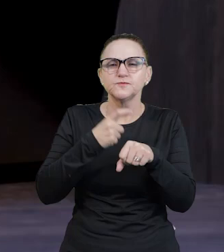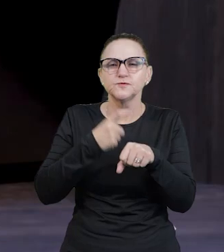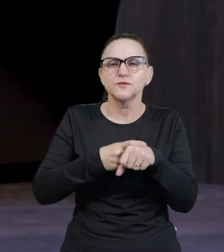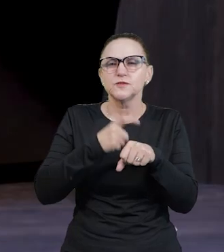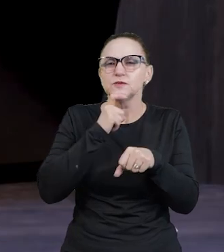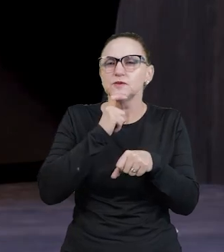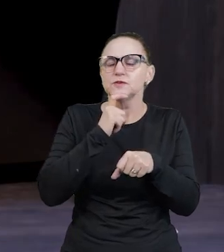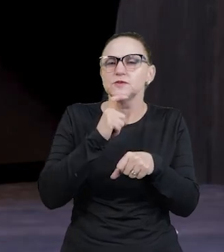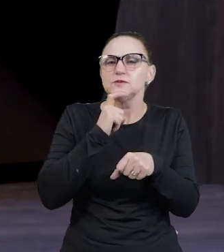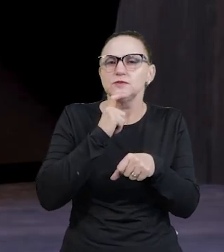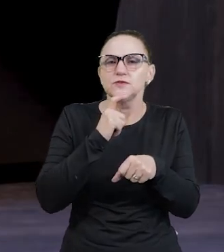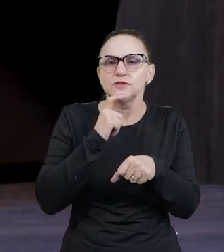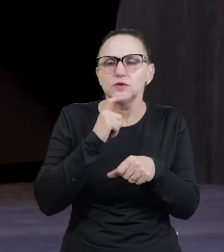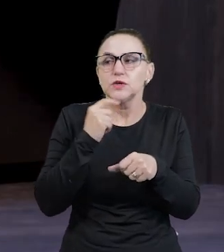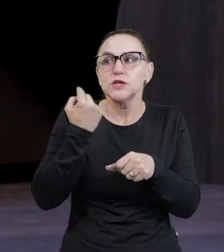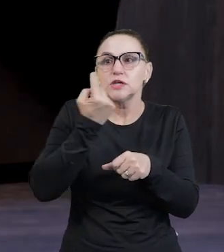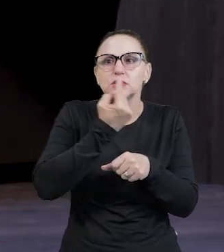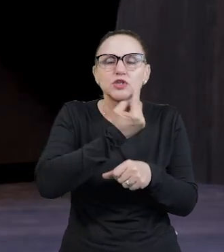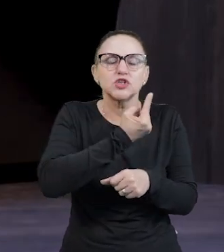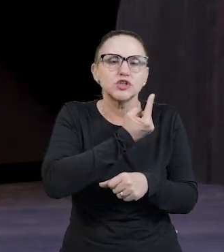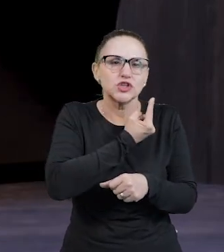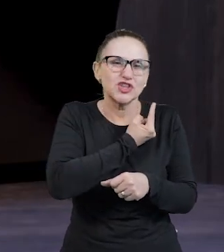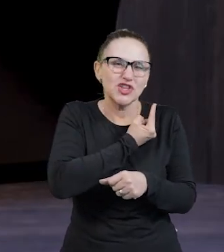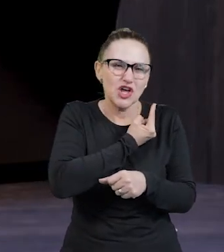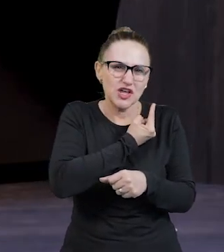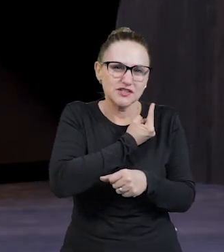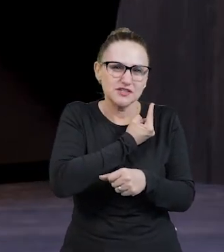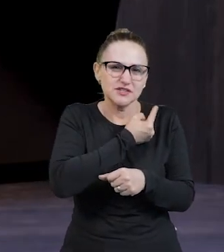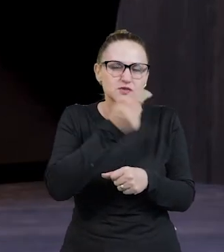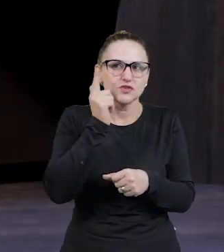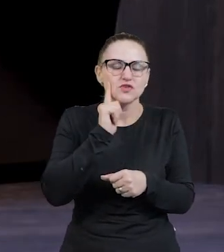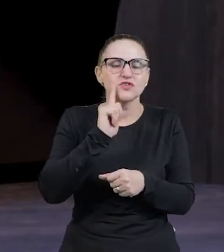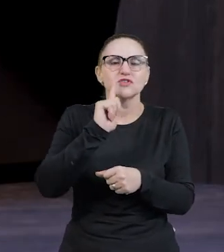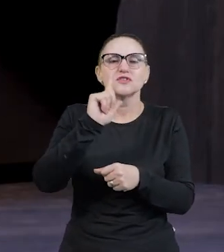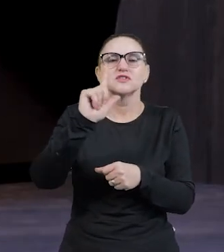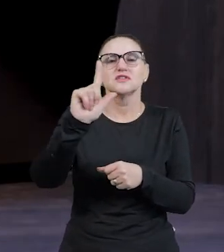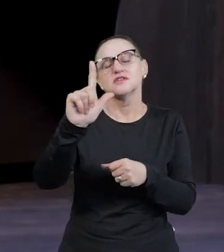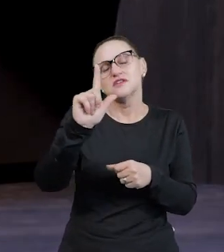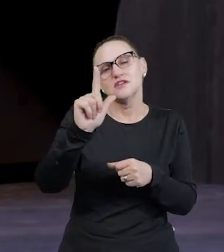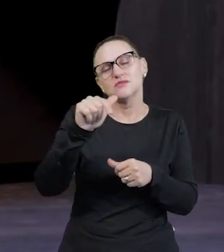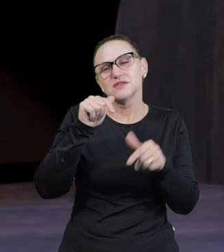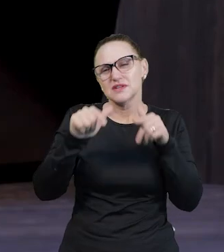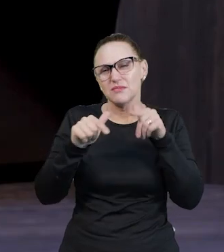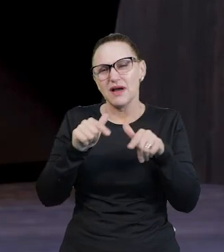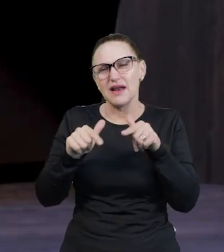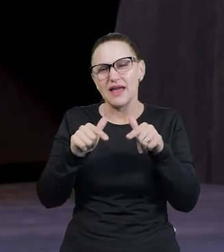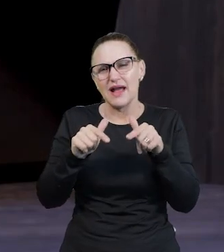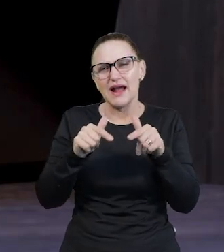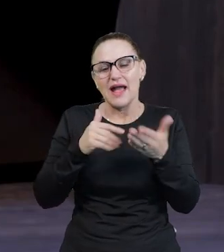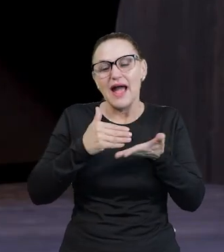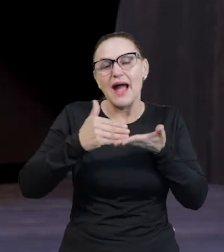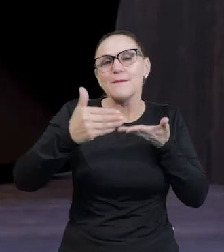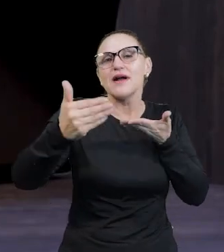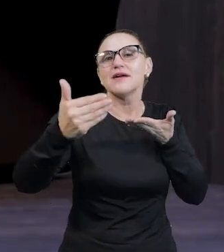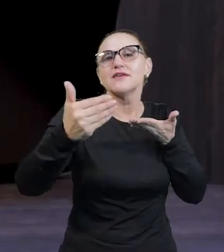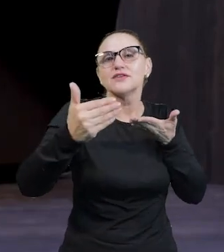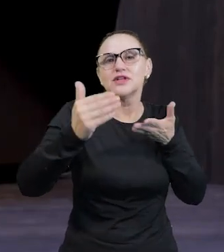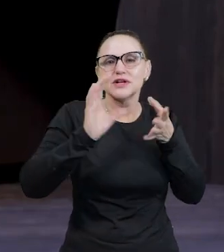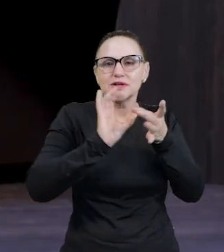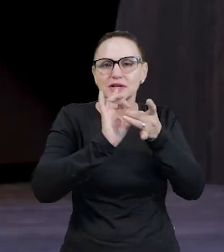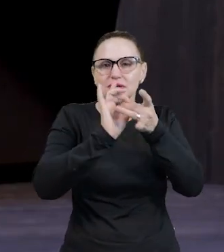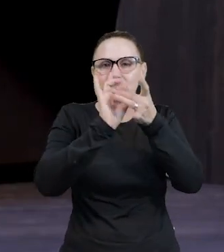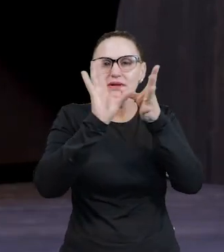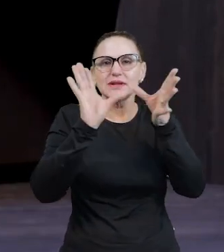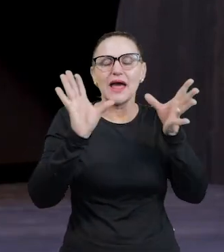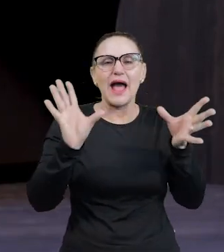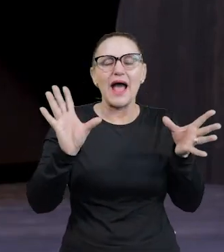educadores conseguimos trabalhar a partir da nossa autoralidade, a partir da nossa percepção